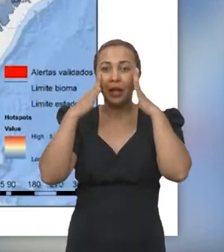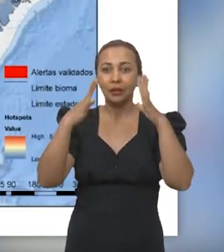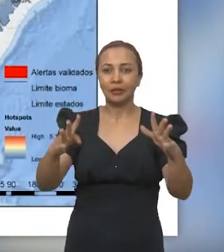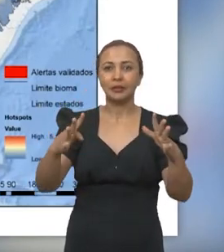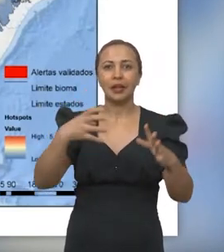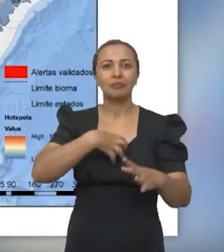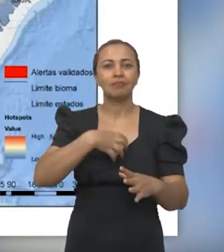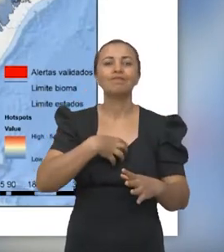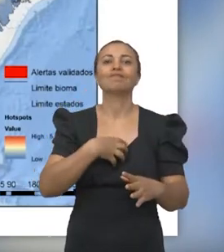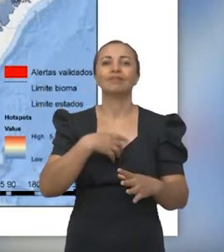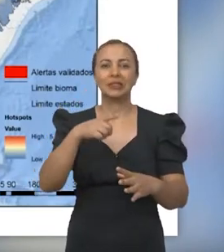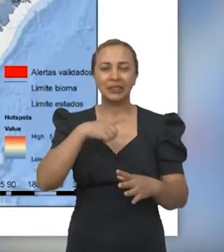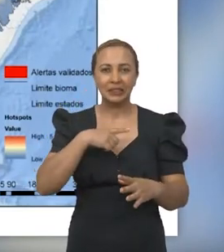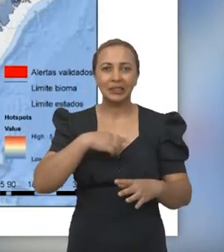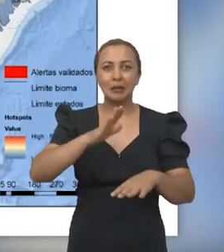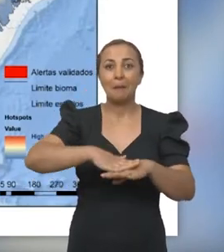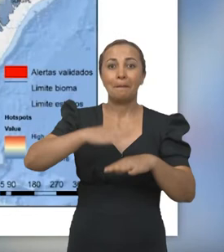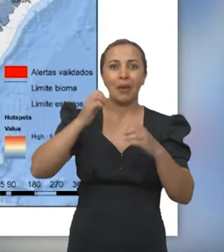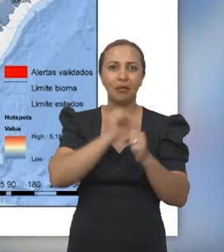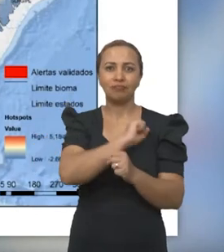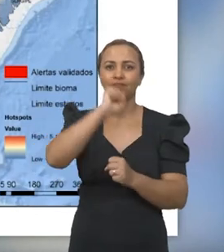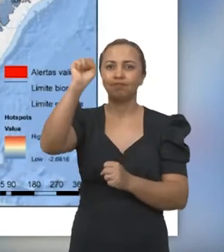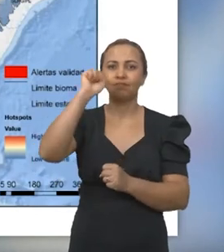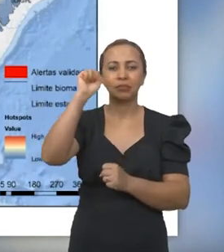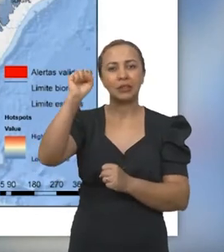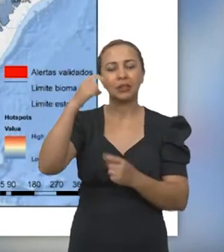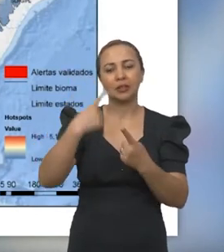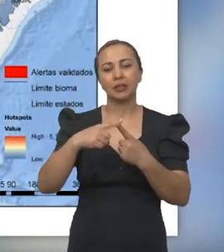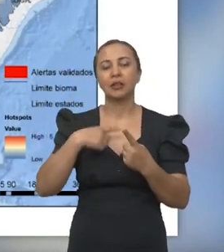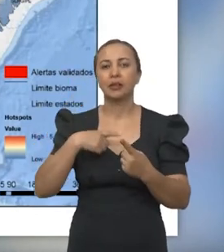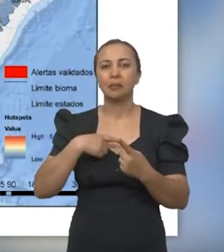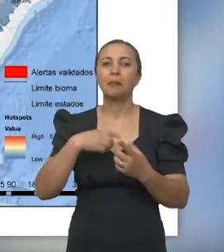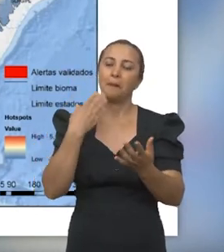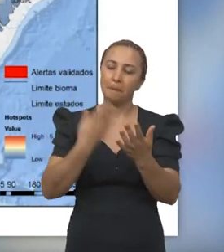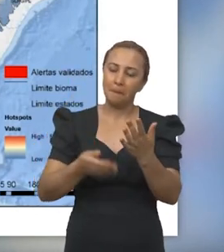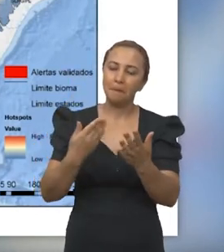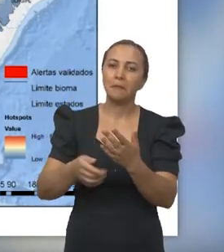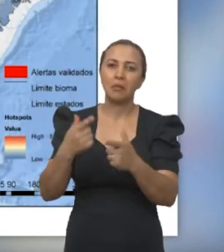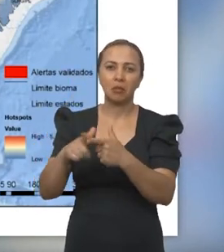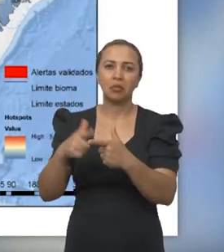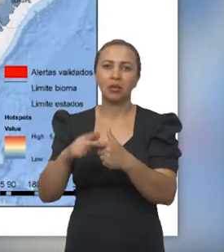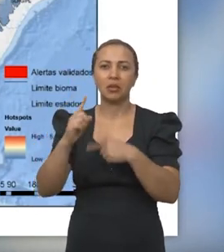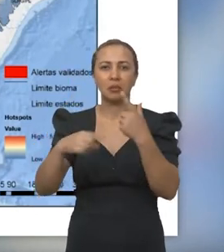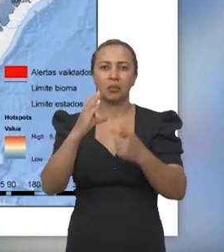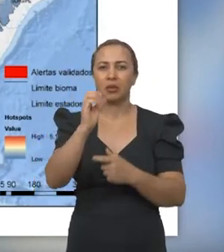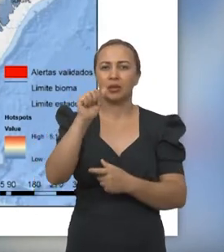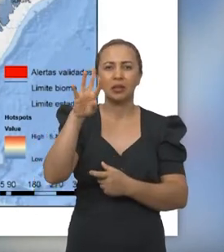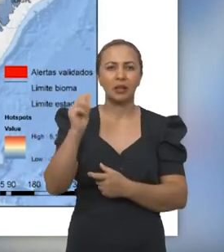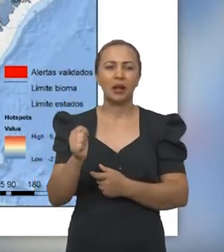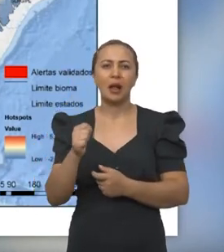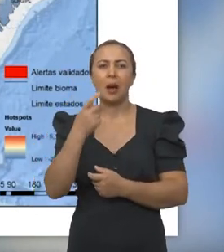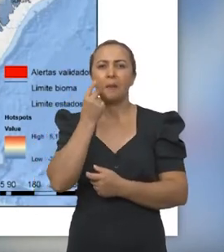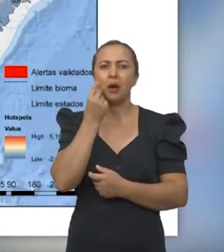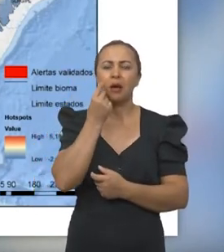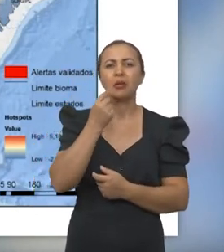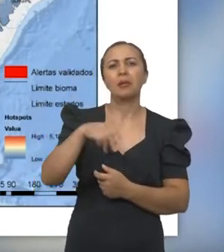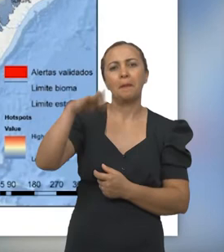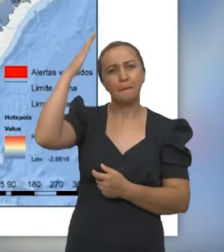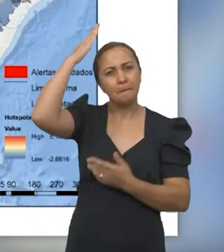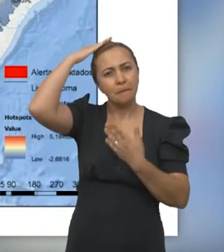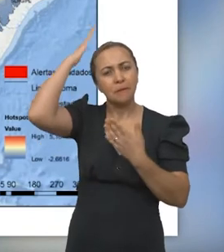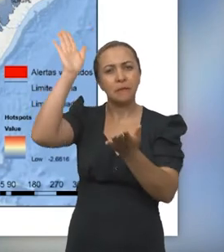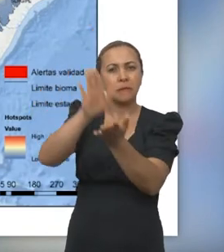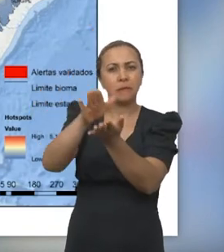que a Bahia é campeã em número de alertas validadas antes seguindo do Ceará Piauí Paraíba Pernambuco